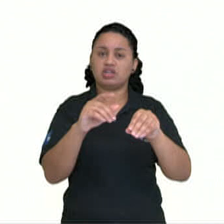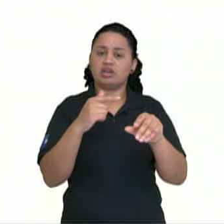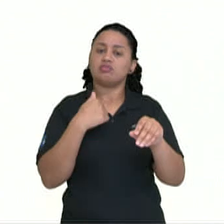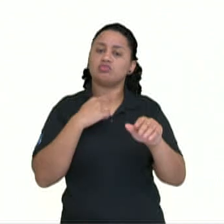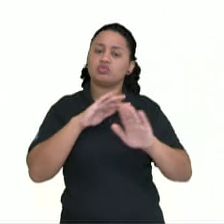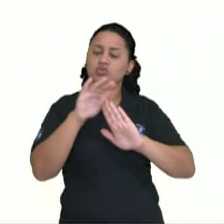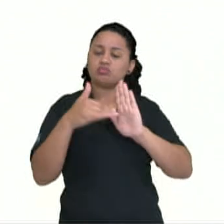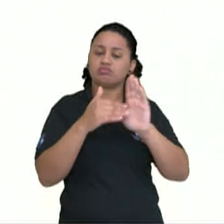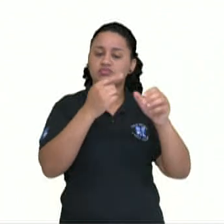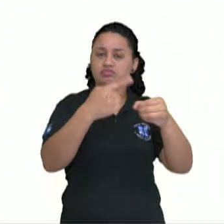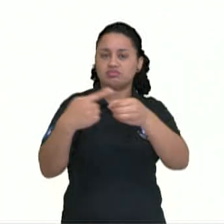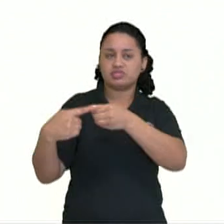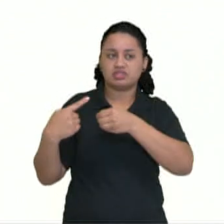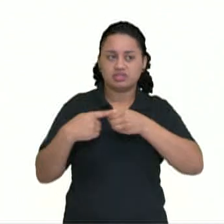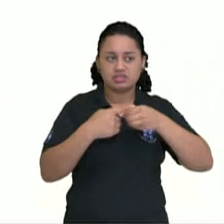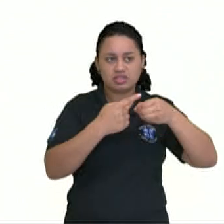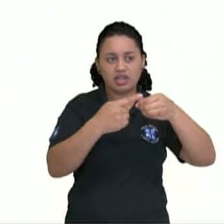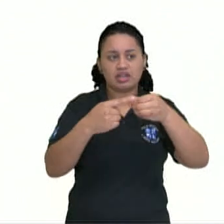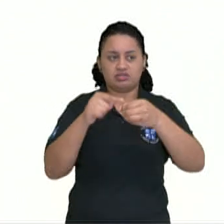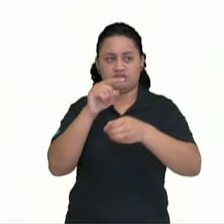aliás toda a cidade da Bahia,